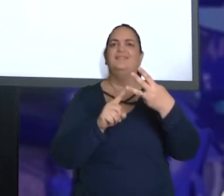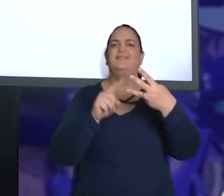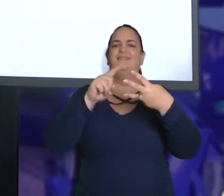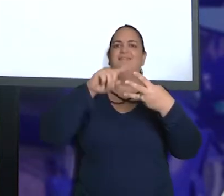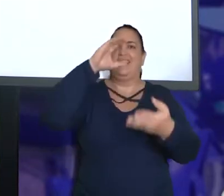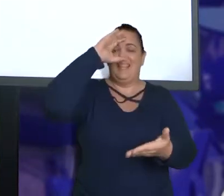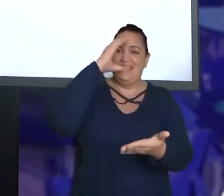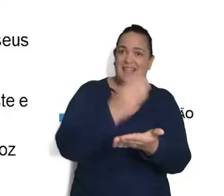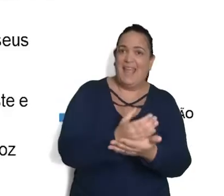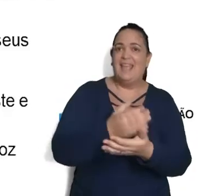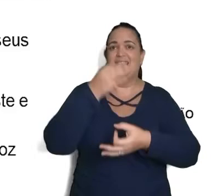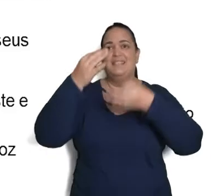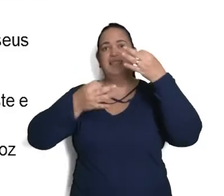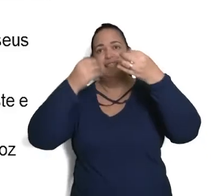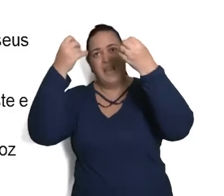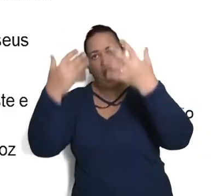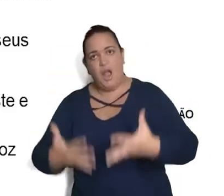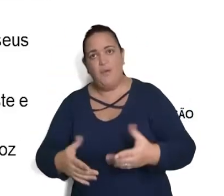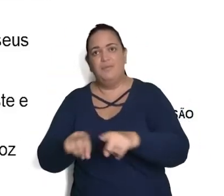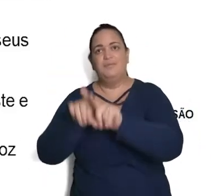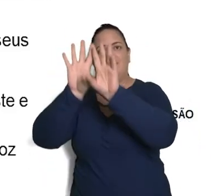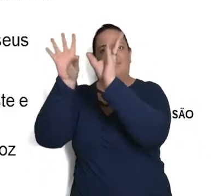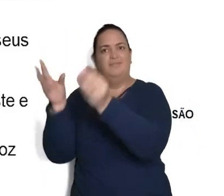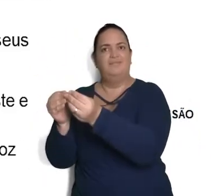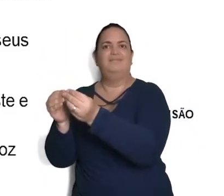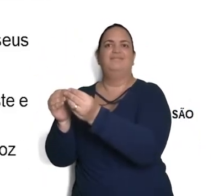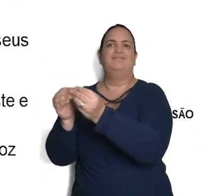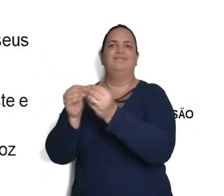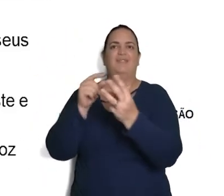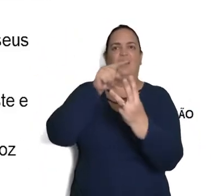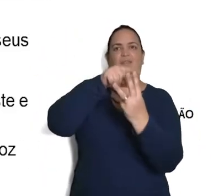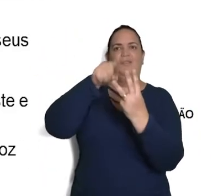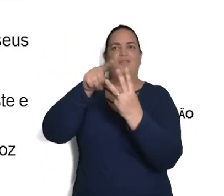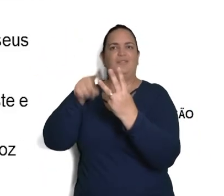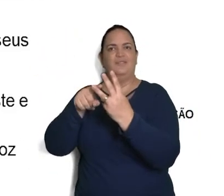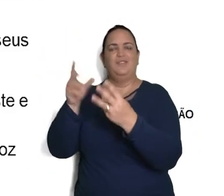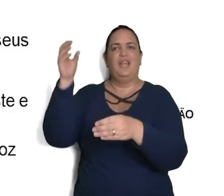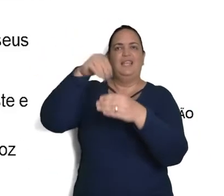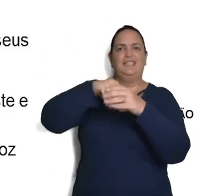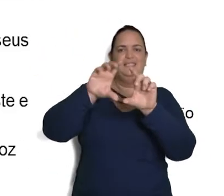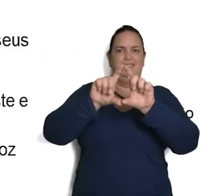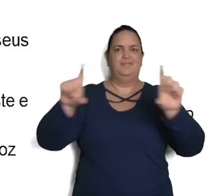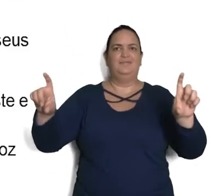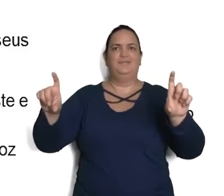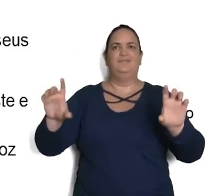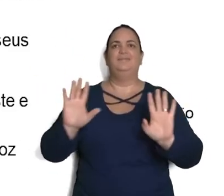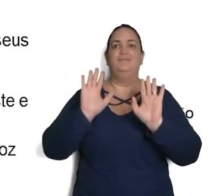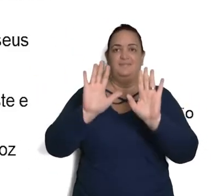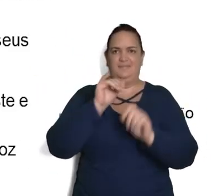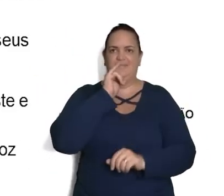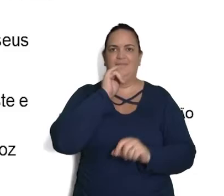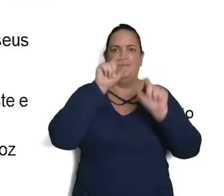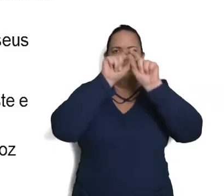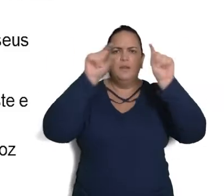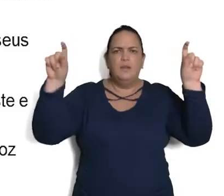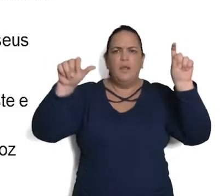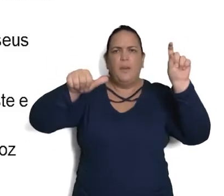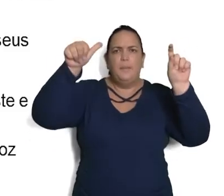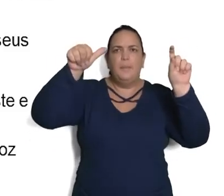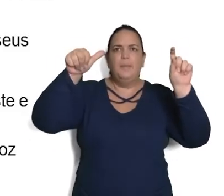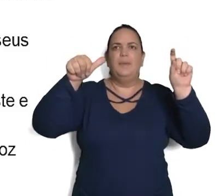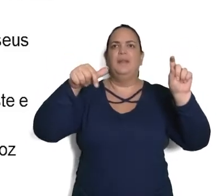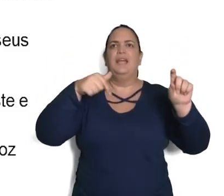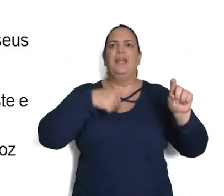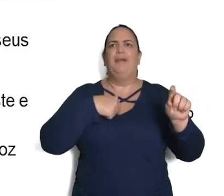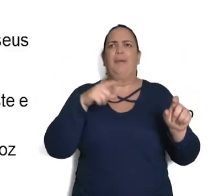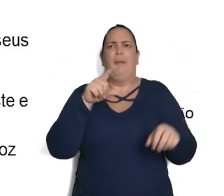ter uma conclusão. Vamos a um exemplo? Olha só, fiz questão de separar aqui para ajudar vocês. Na primeira linha, passei por um dos piores momentos